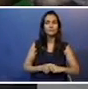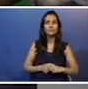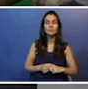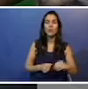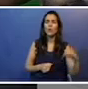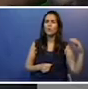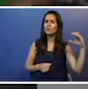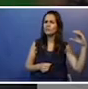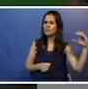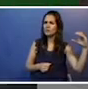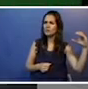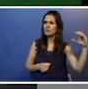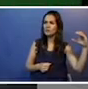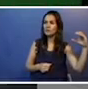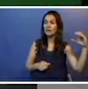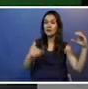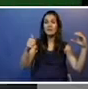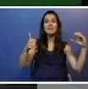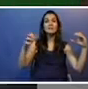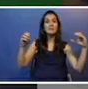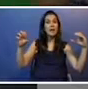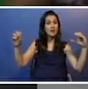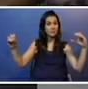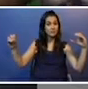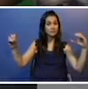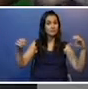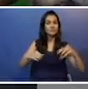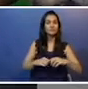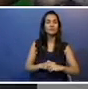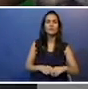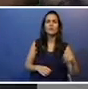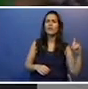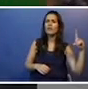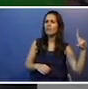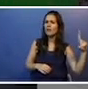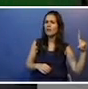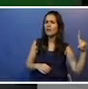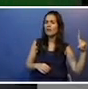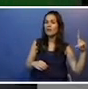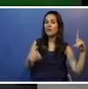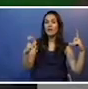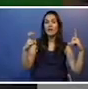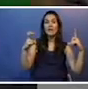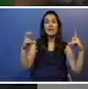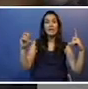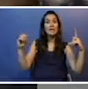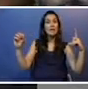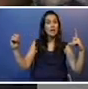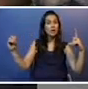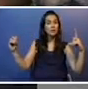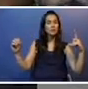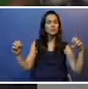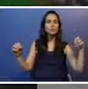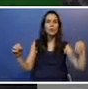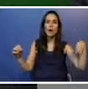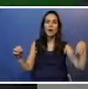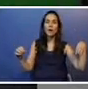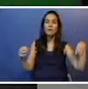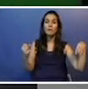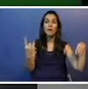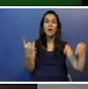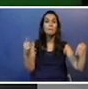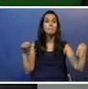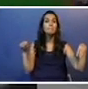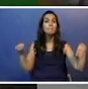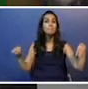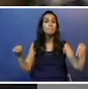O C, 100. O D, 500. E o M,